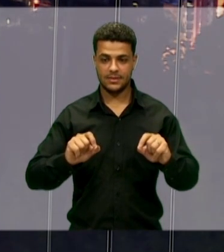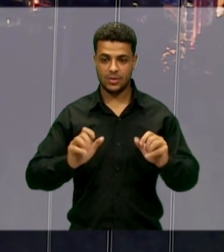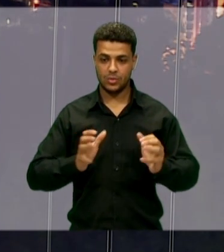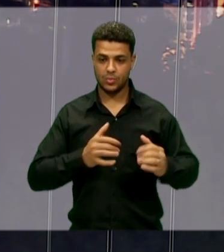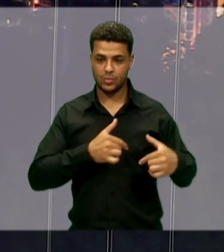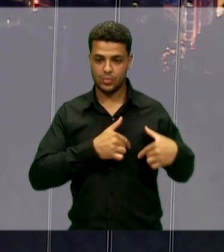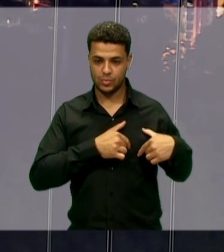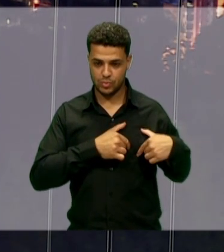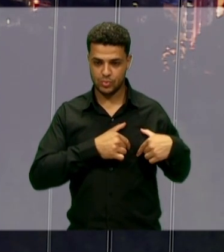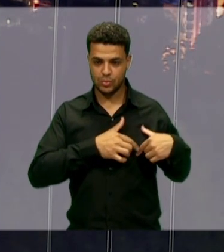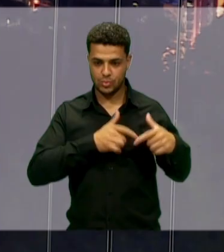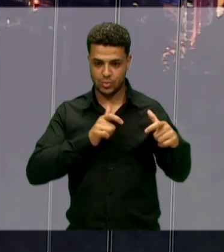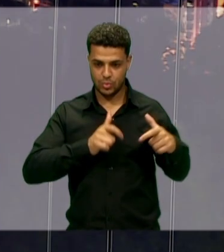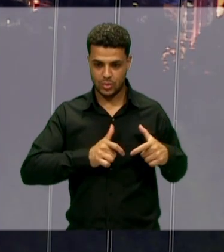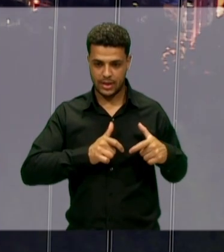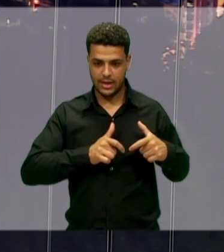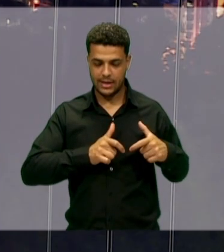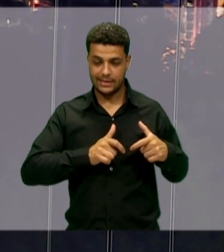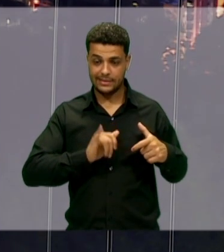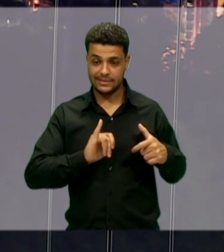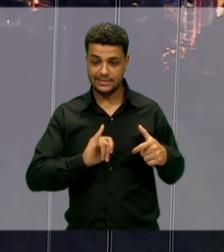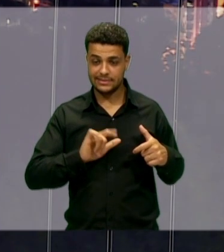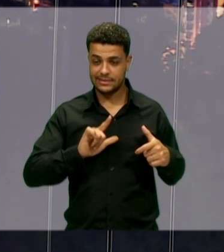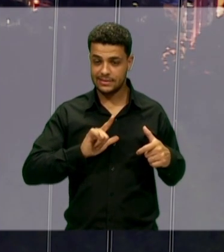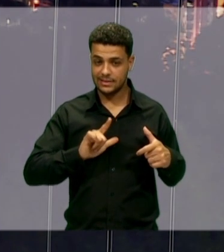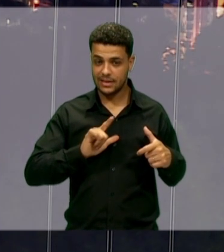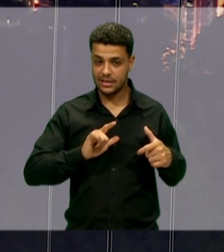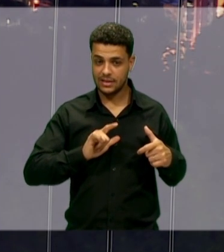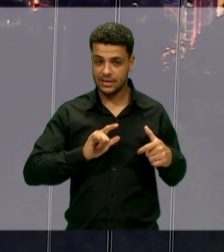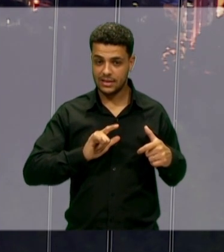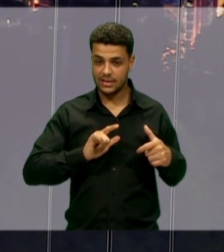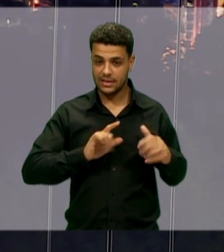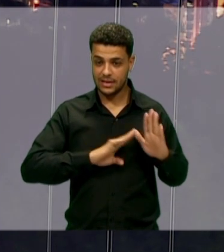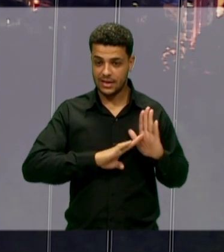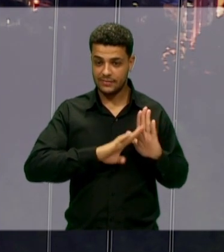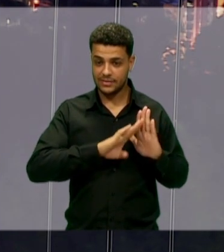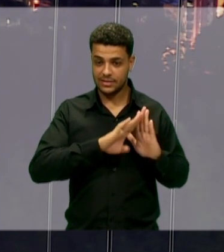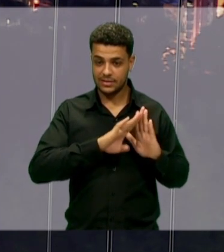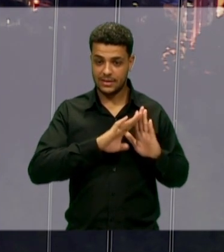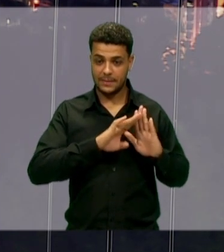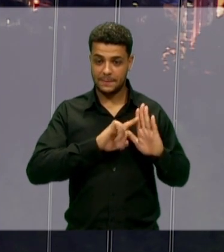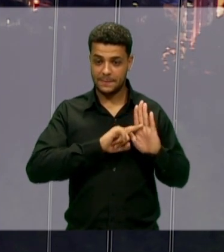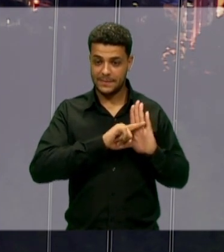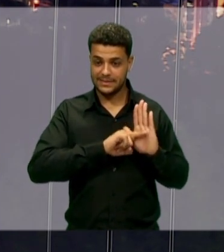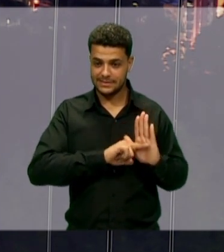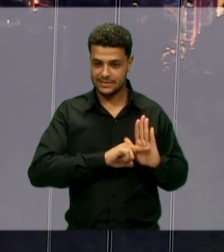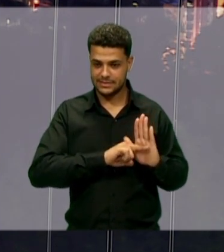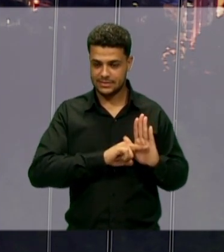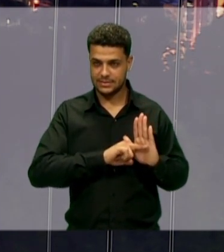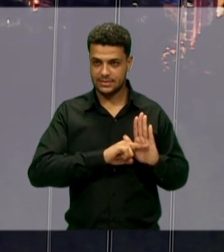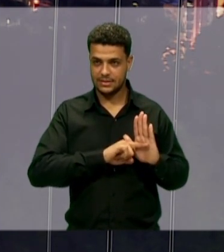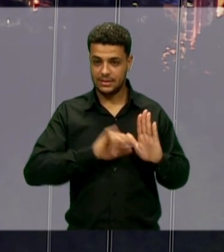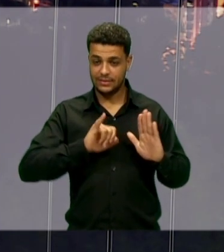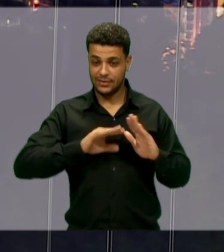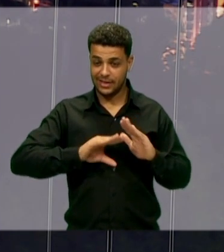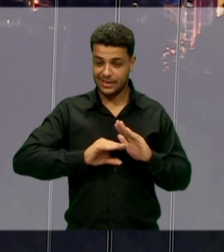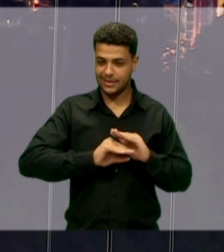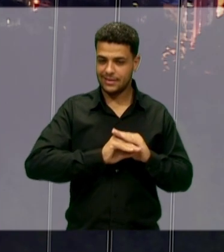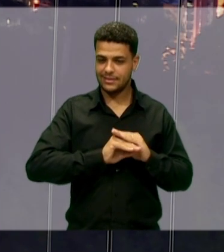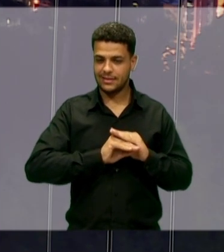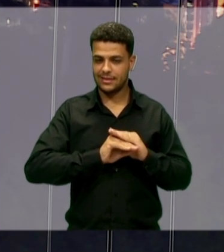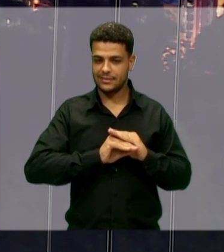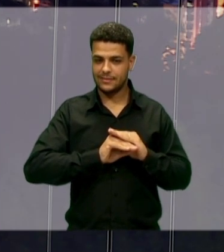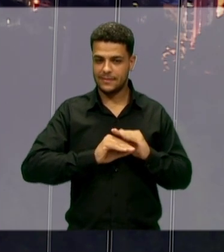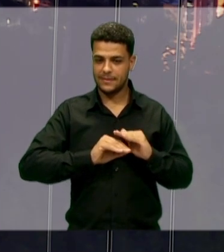né? E se está também avançando na pesquisa. Uhum. E aí eu queria entrar especificamente